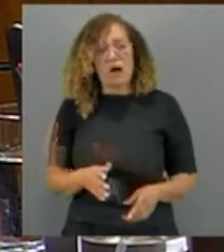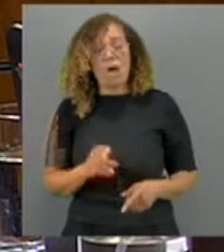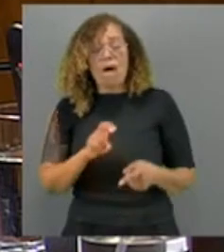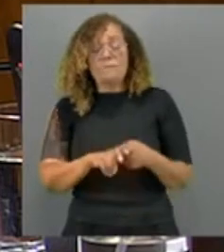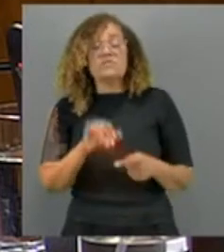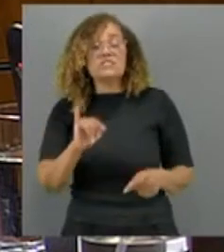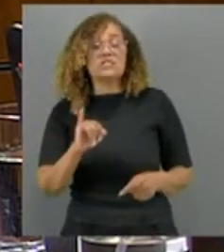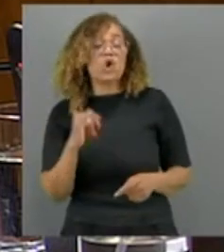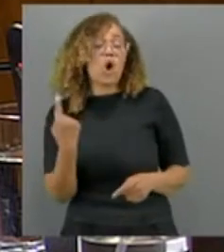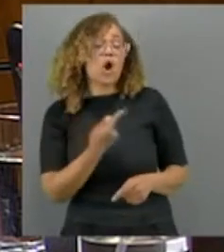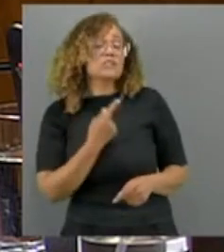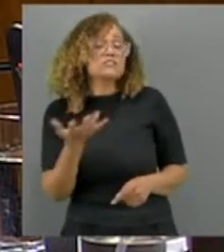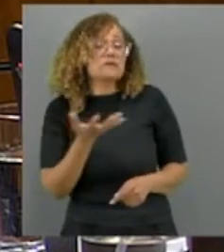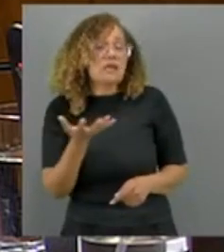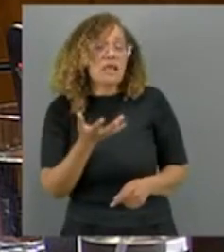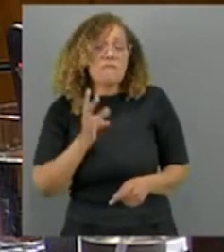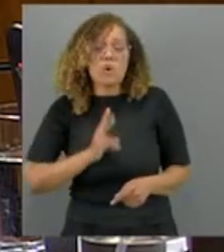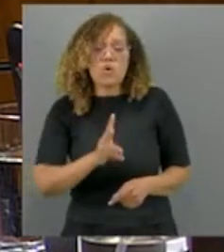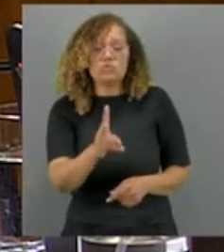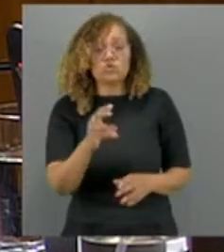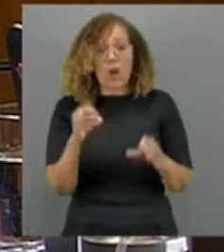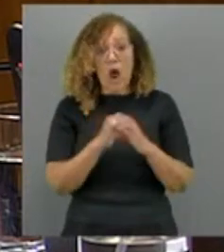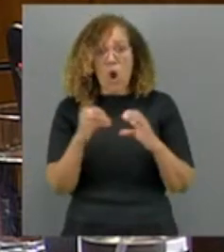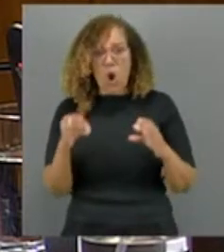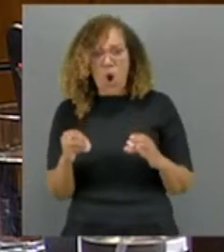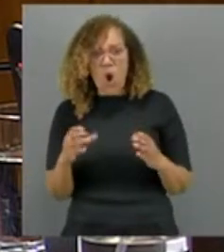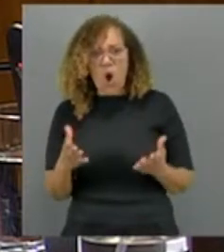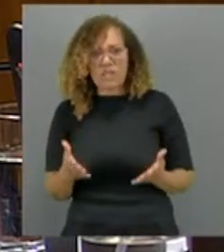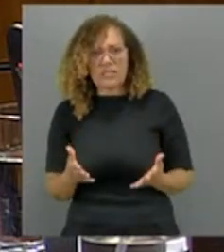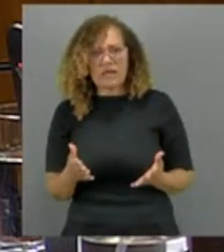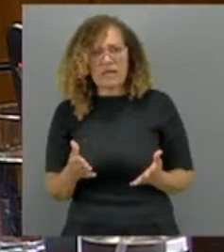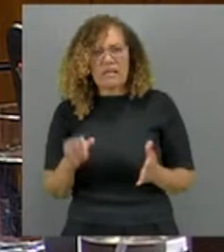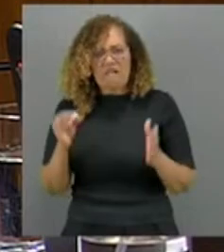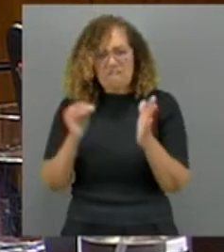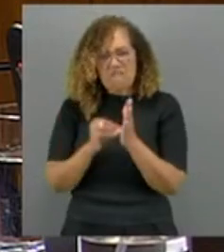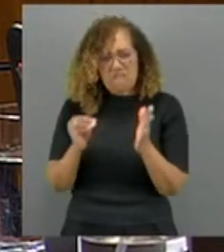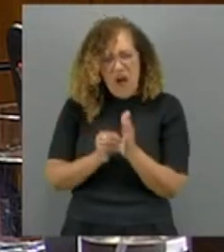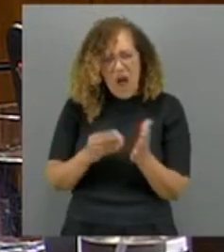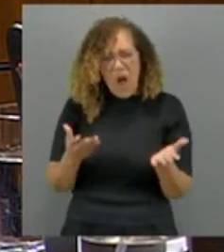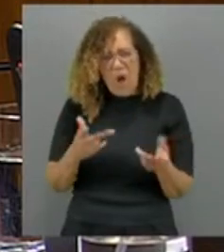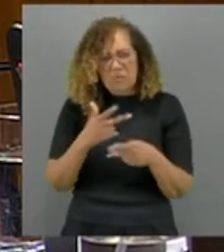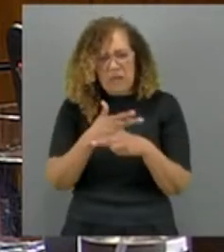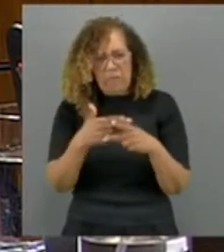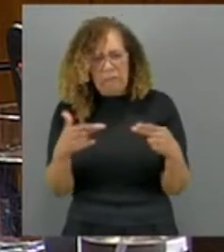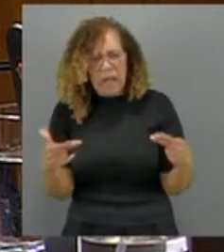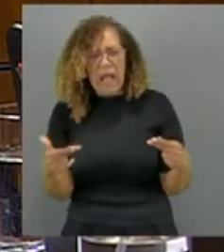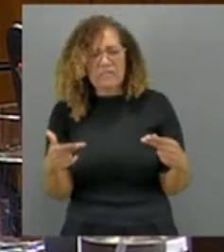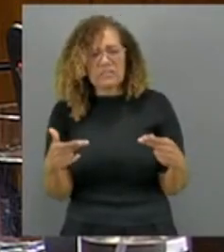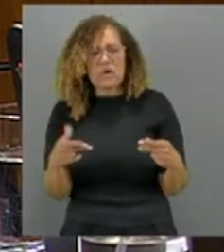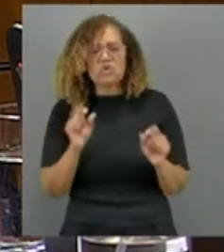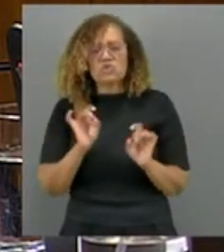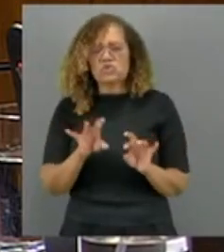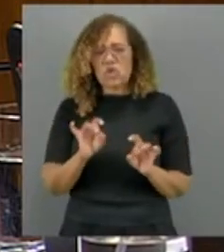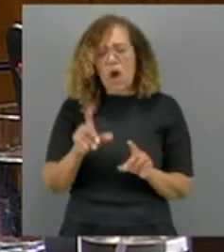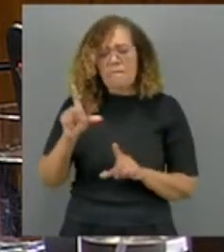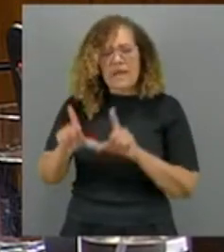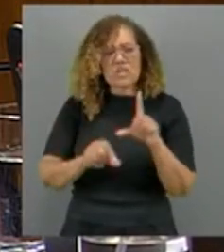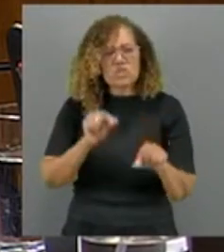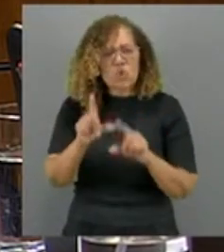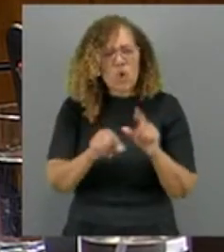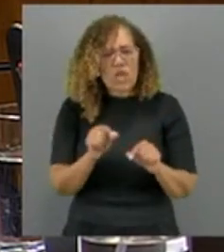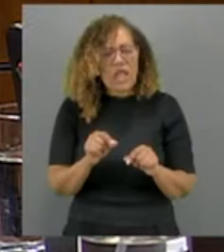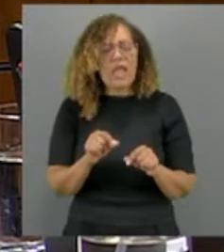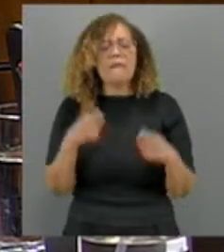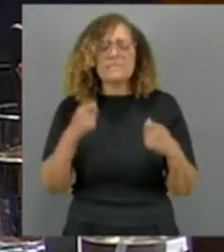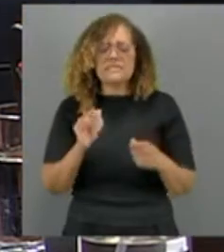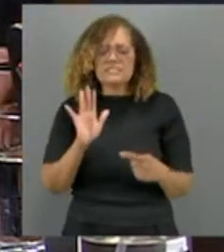nós queremos manter cotas, mesmo que de forma transitória, para privilegiar, distinguir,